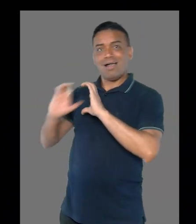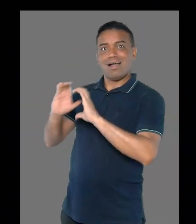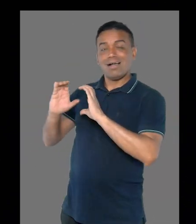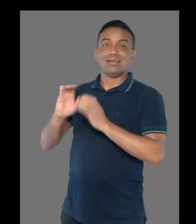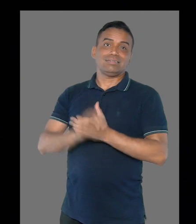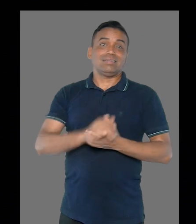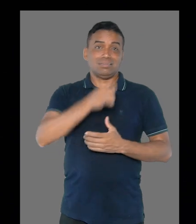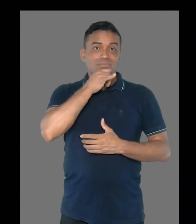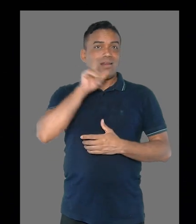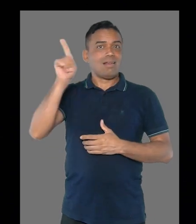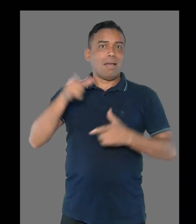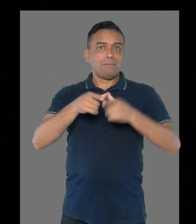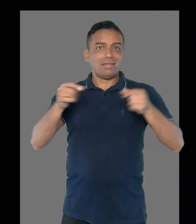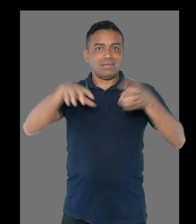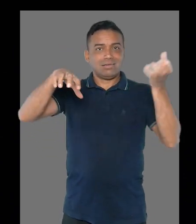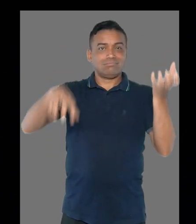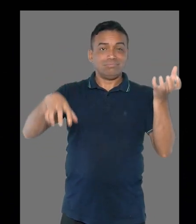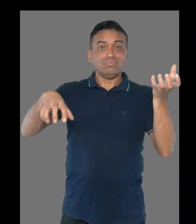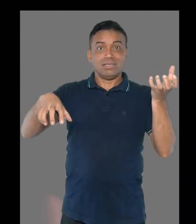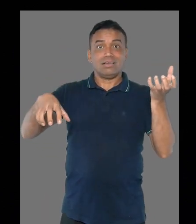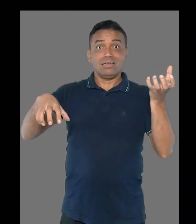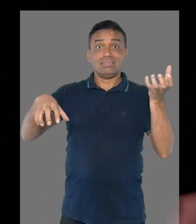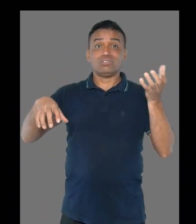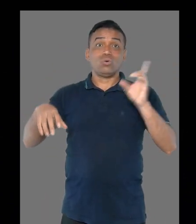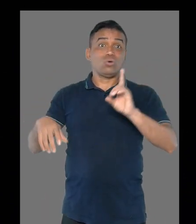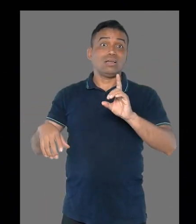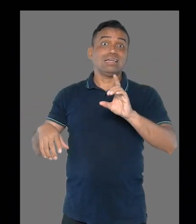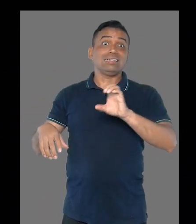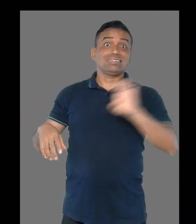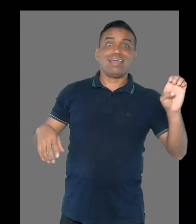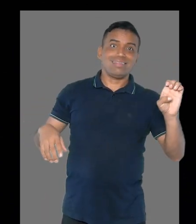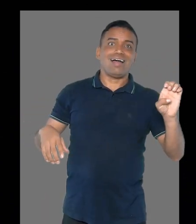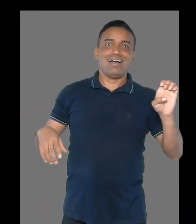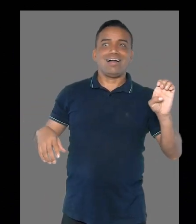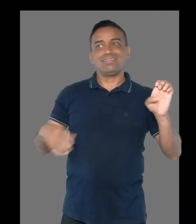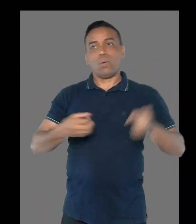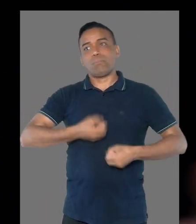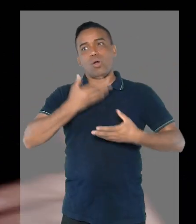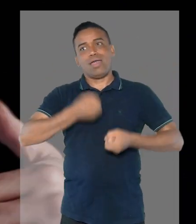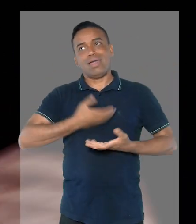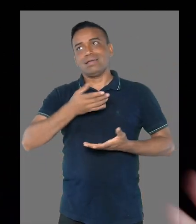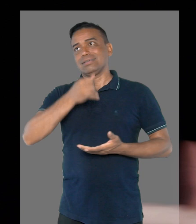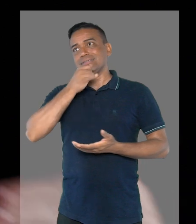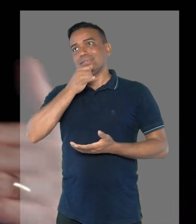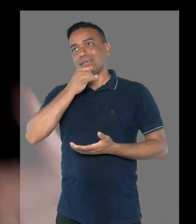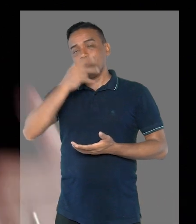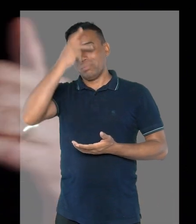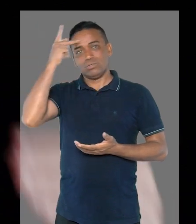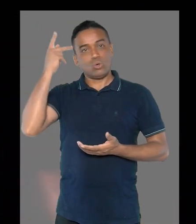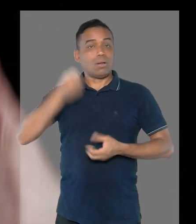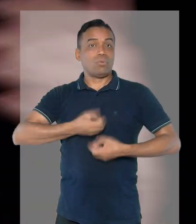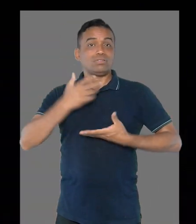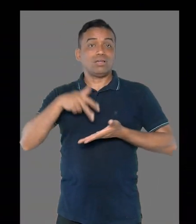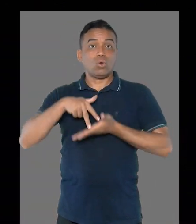num congresso de ultra-esquerda, meu projeto de pesquisa atual é sobre poetas que foram poesia